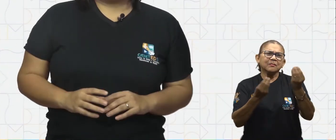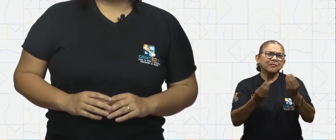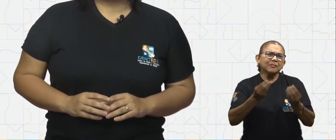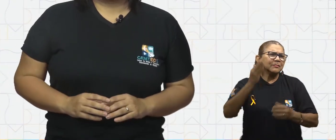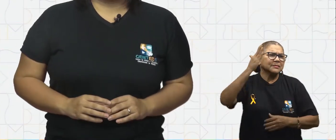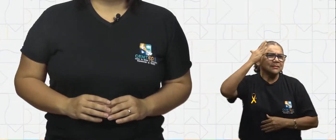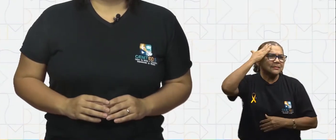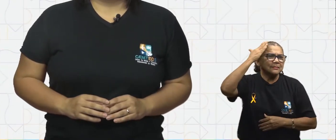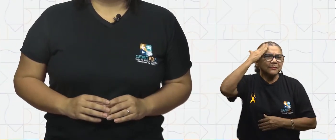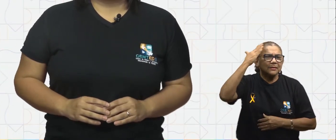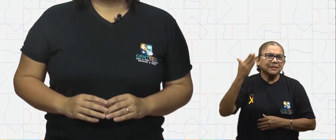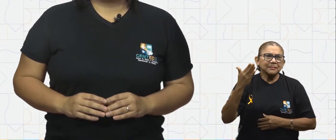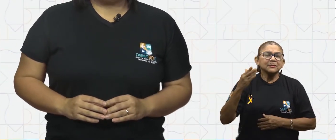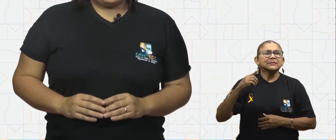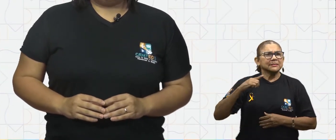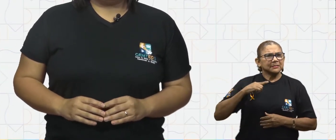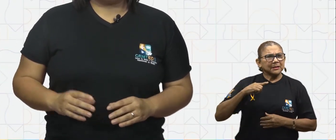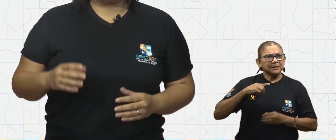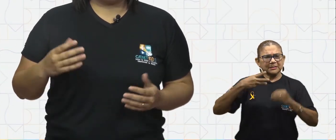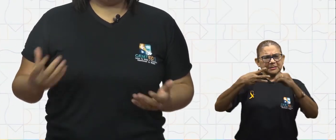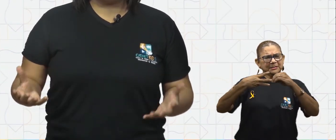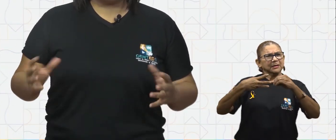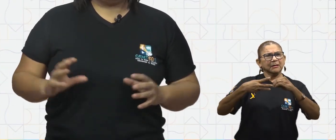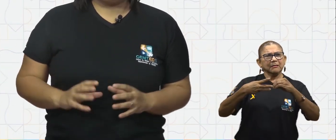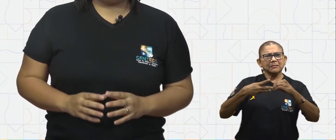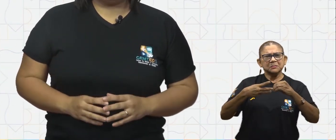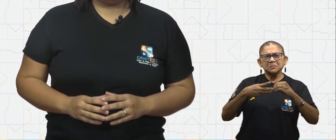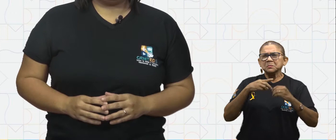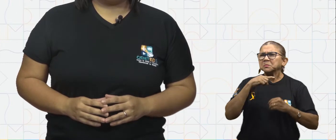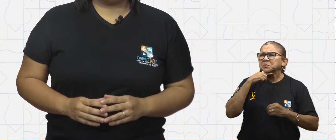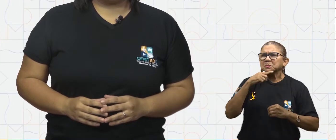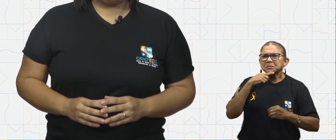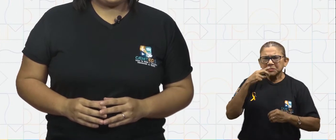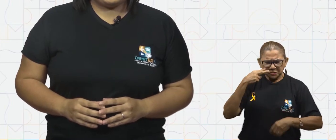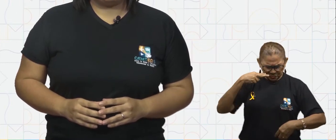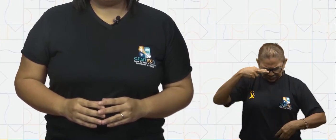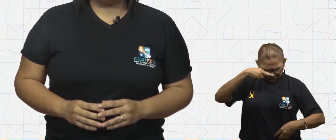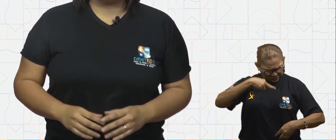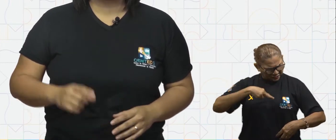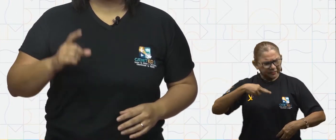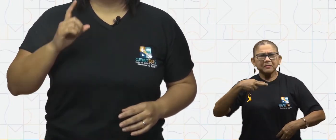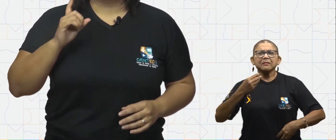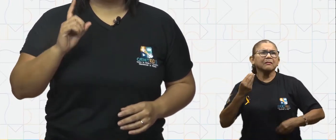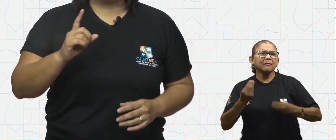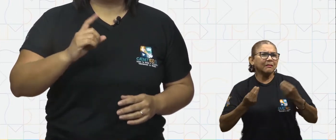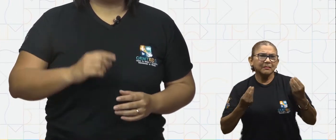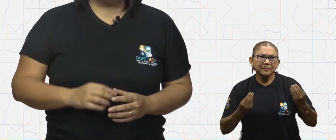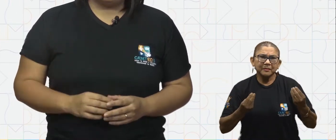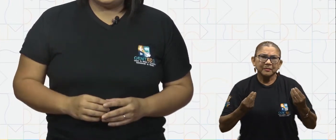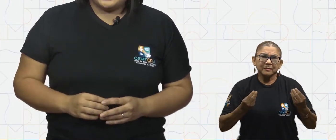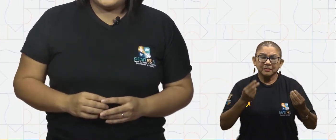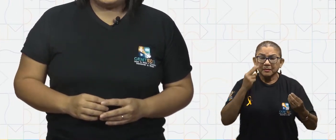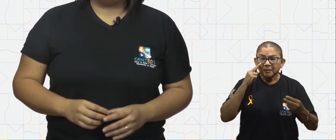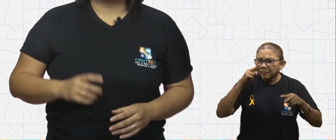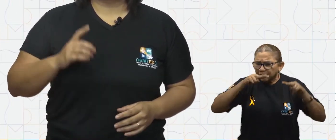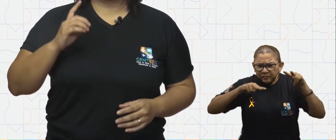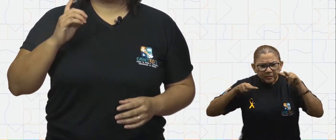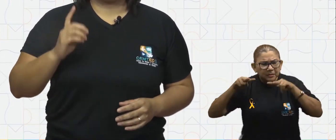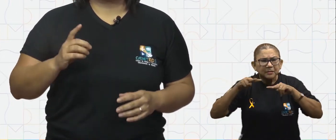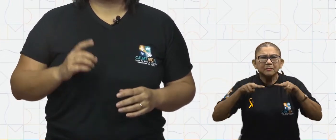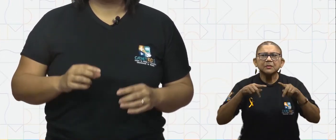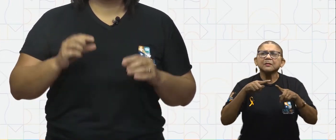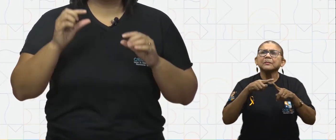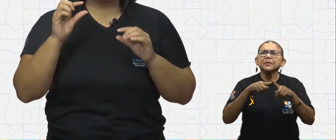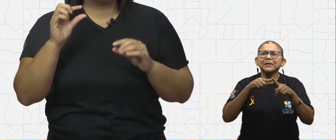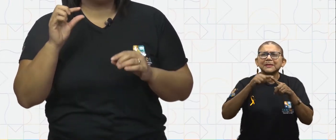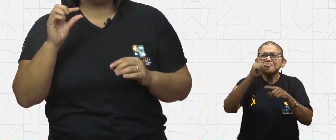como podemos saber se existem células se nós não conseguimos enxergá-las? Nós não a enxergamos porque